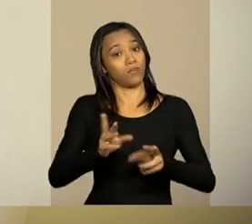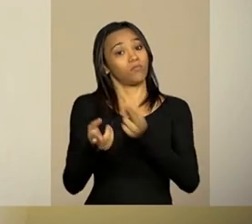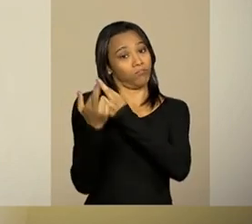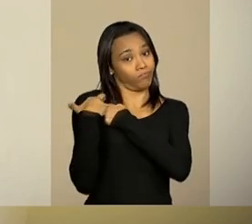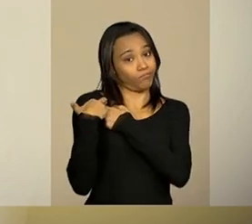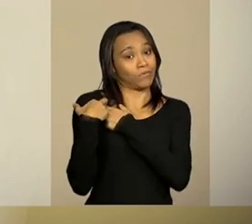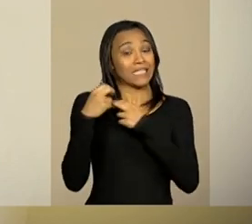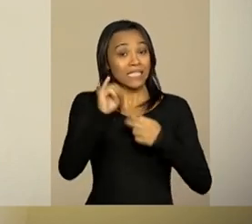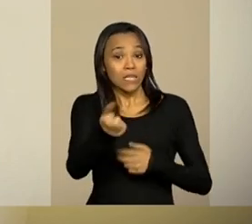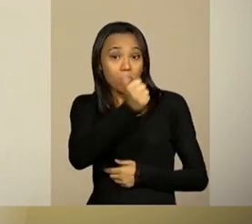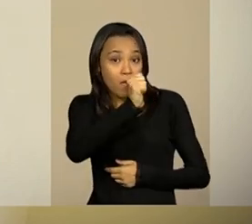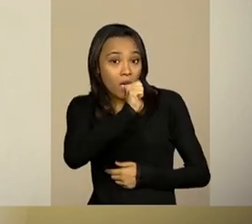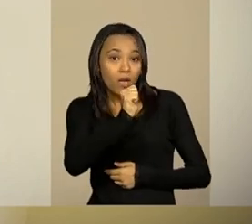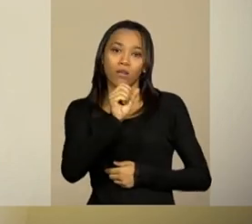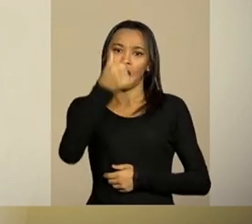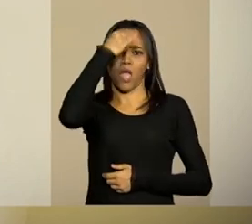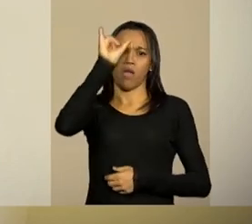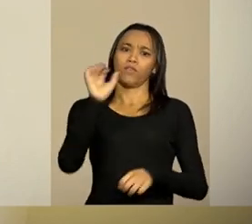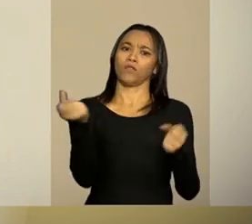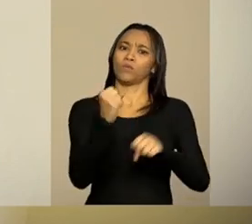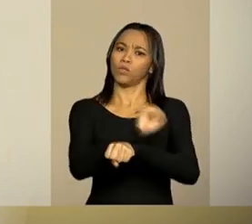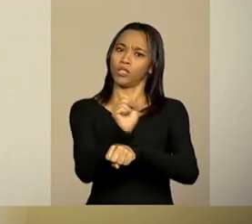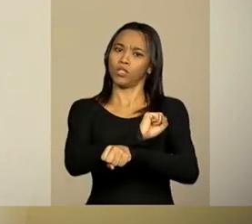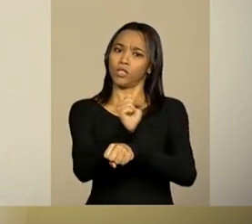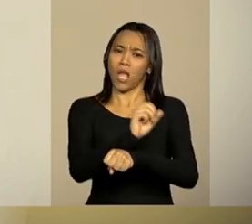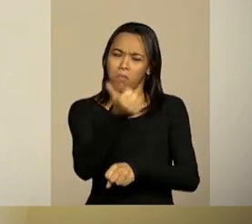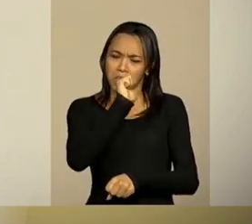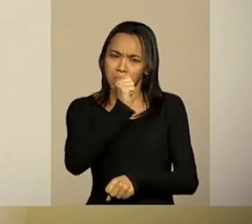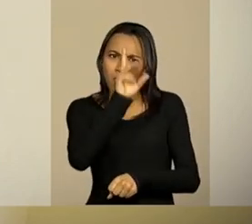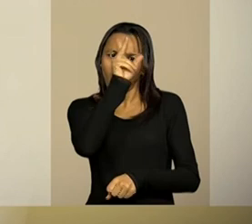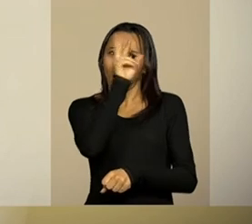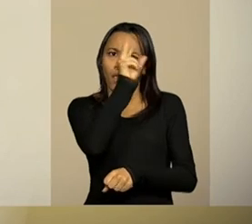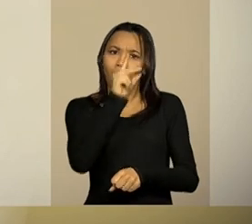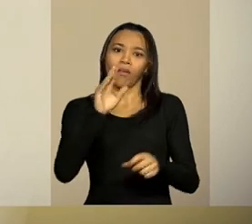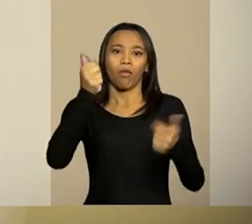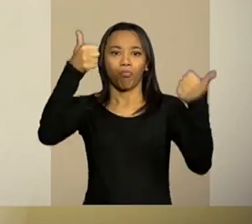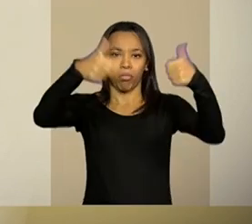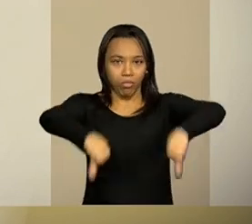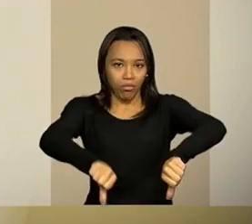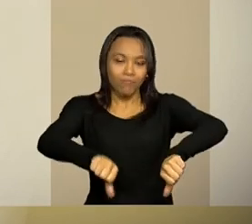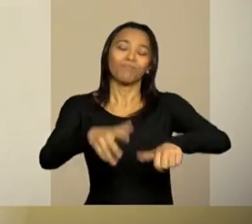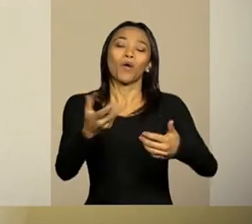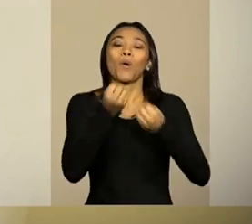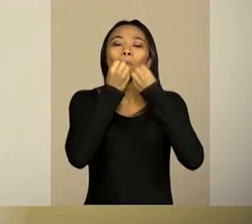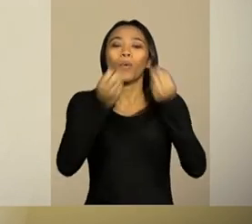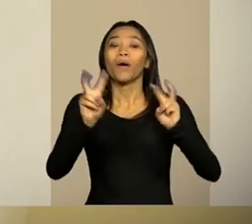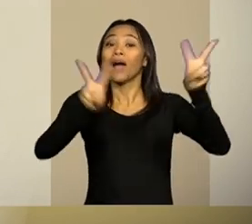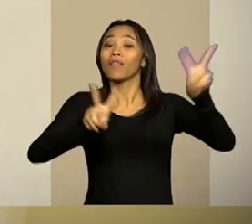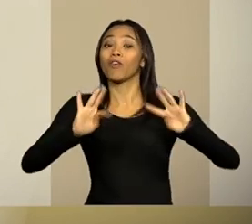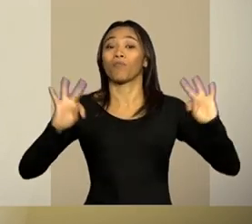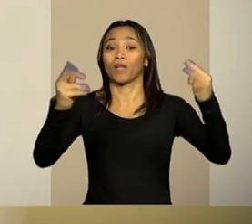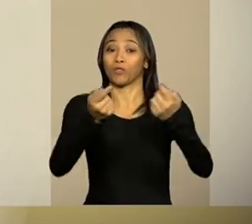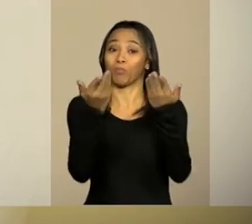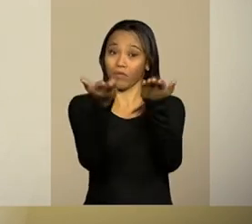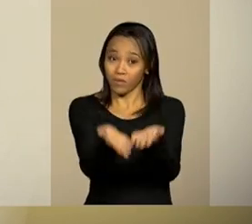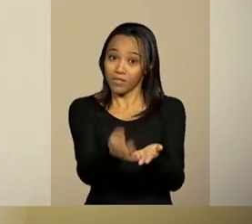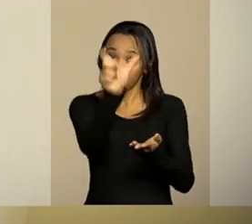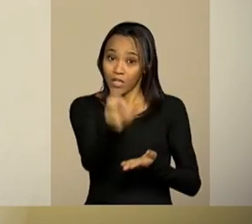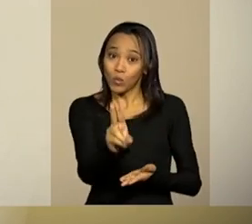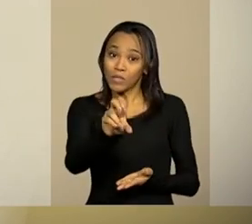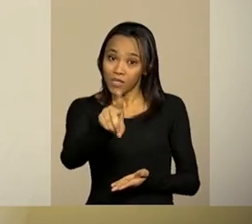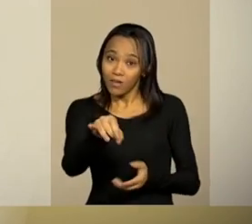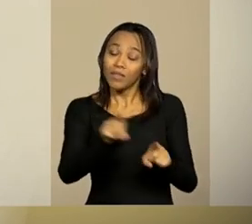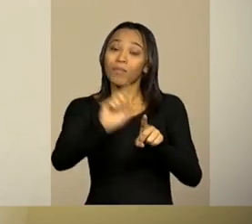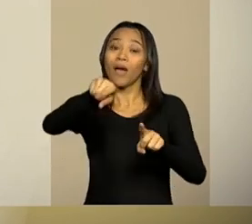Se beber não dirija não permita que a bebida estrague a festa um bom carnaval para todo mundo para você a